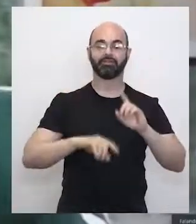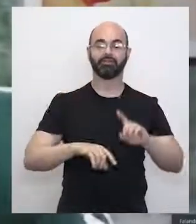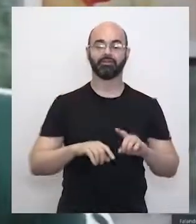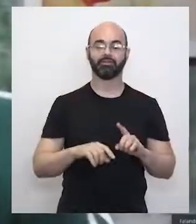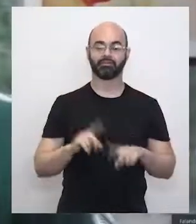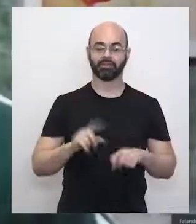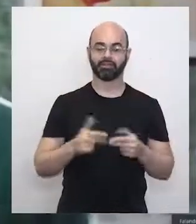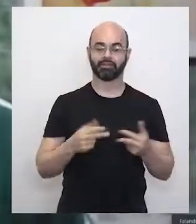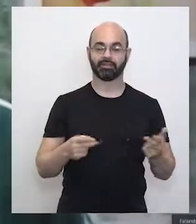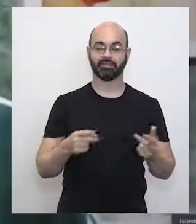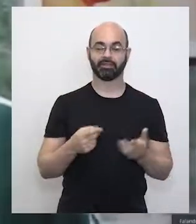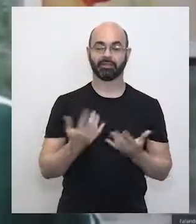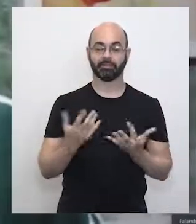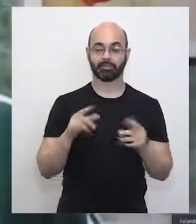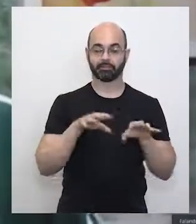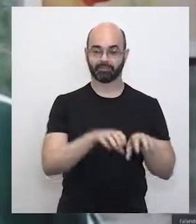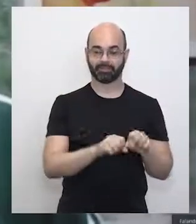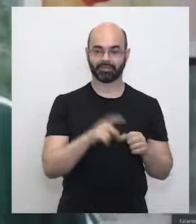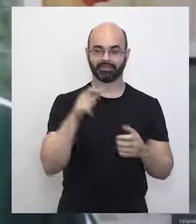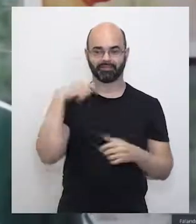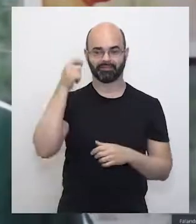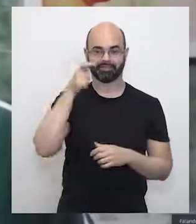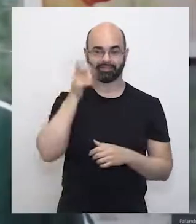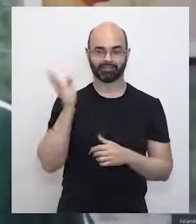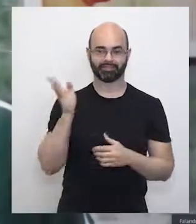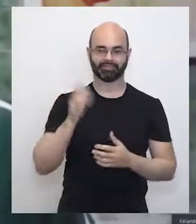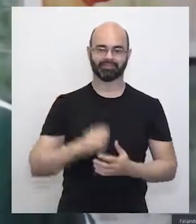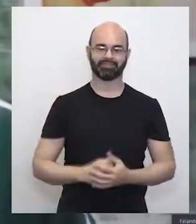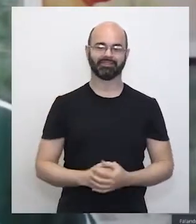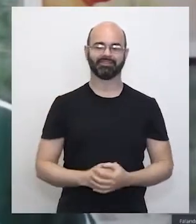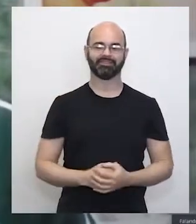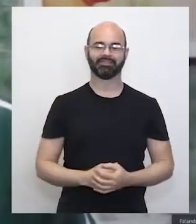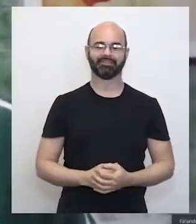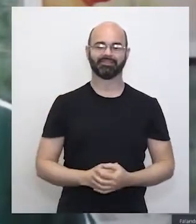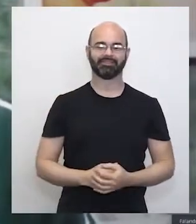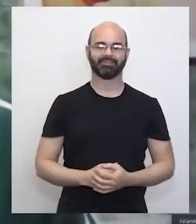atenção, assista o vídeo.